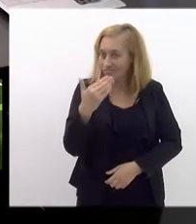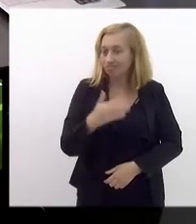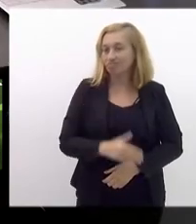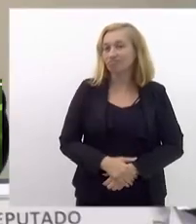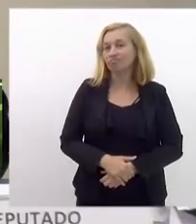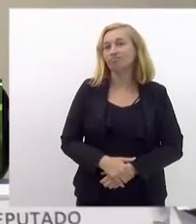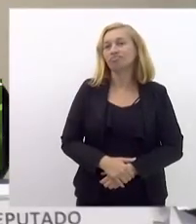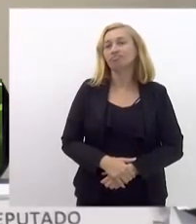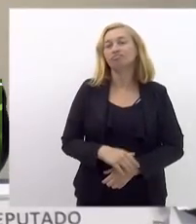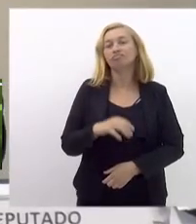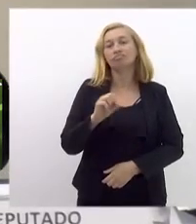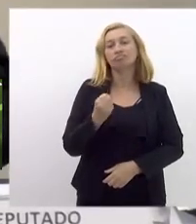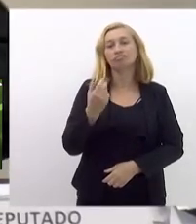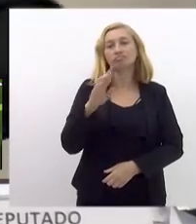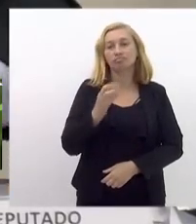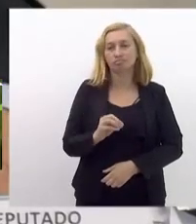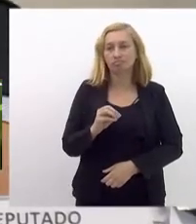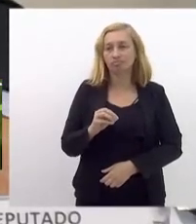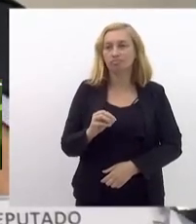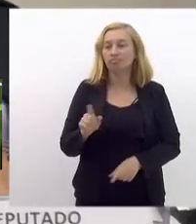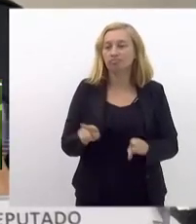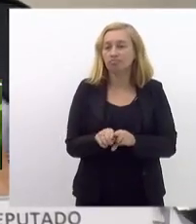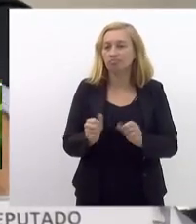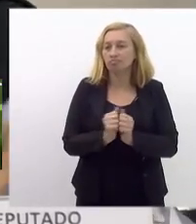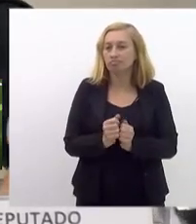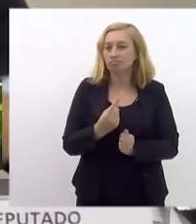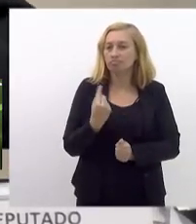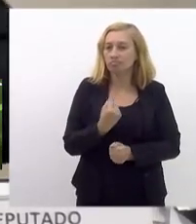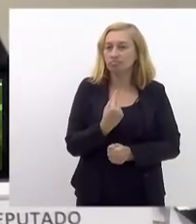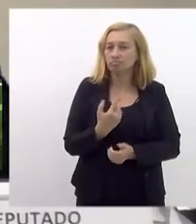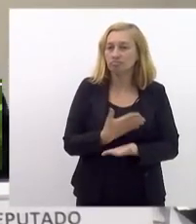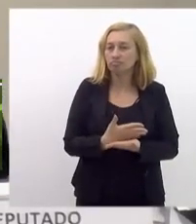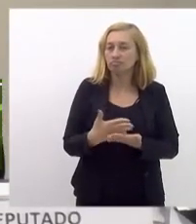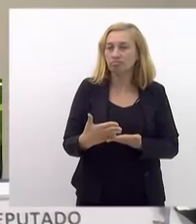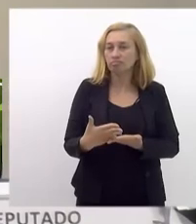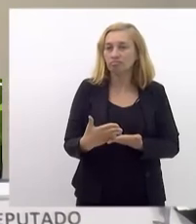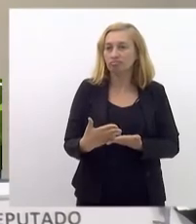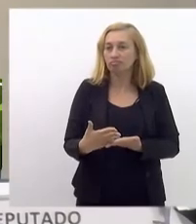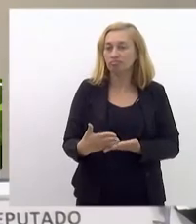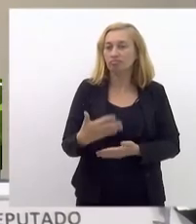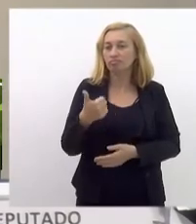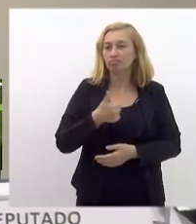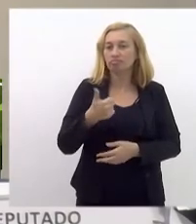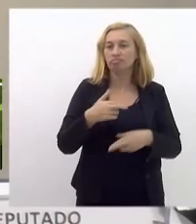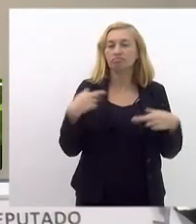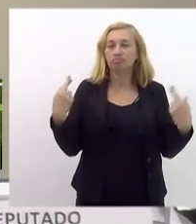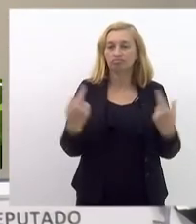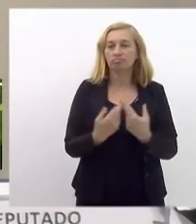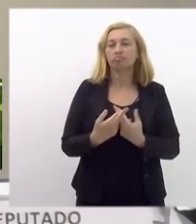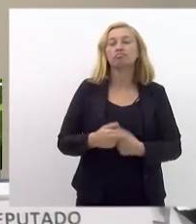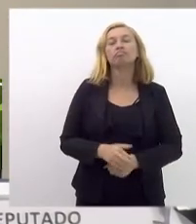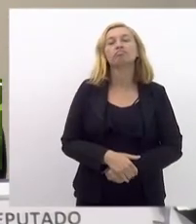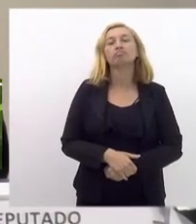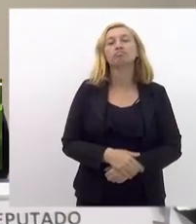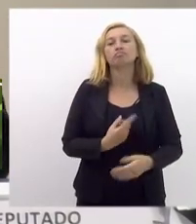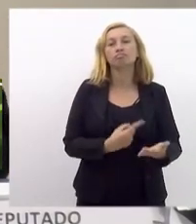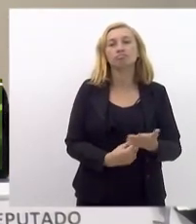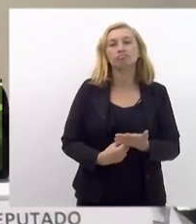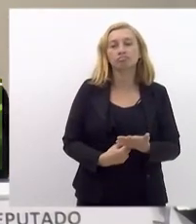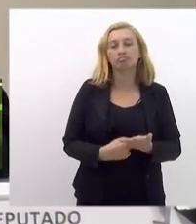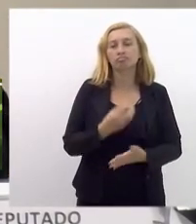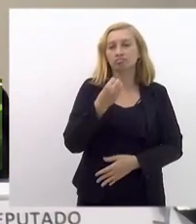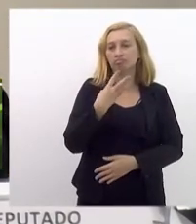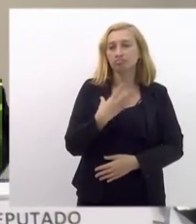Obrigado, Sérgio Rosa, também participando conosco aqui desde as primeiras rodadas, né, e contribuindo também de forma decisiva.